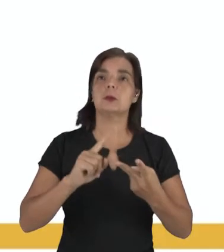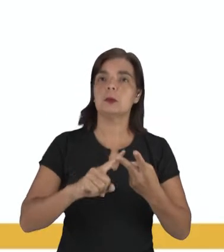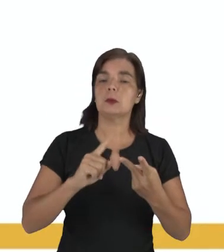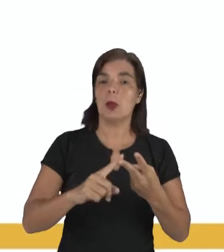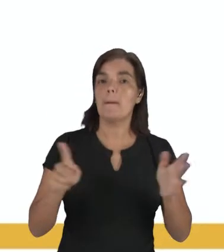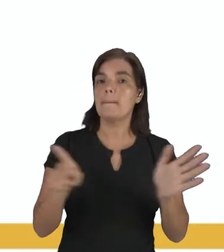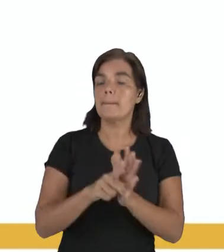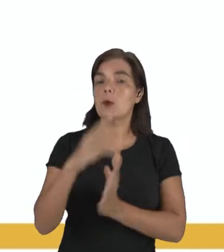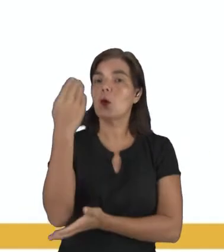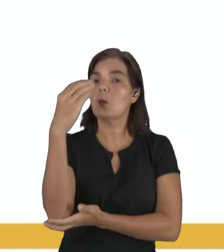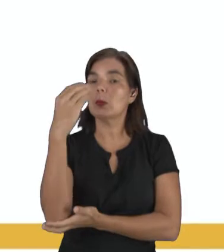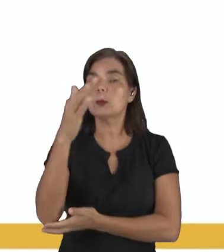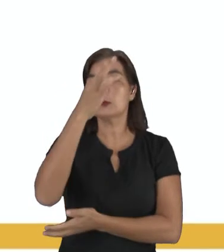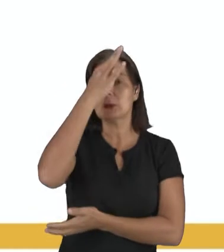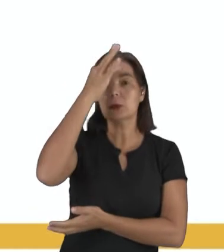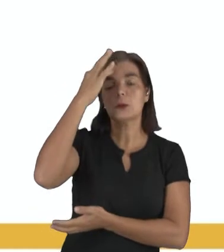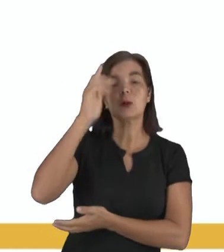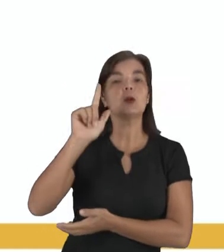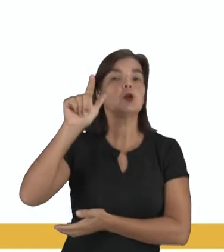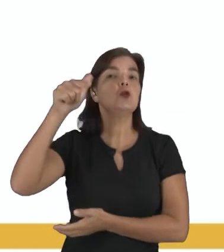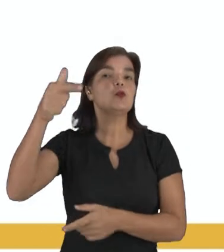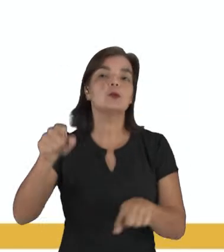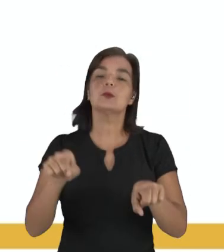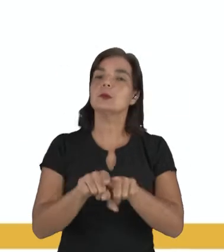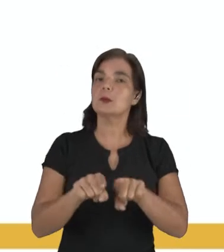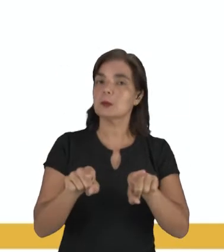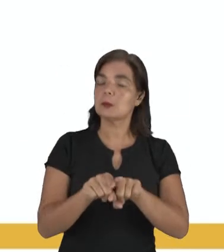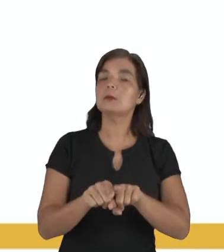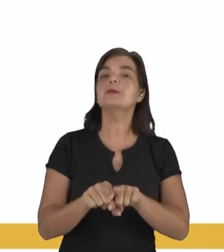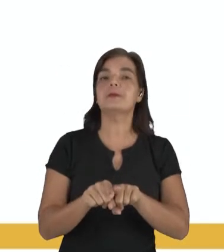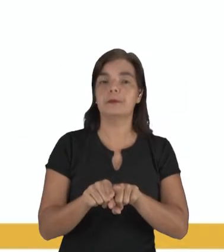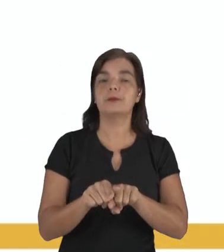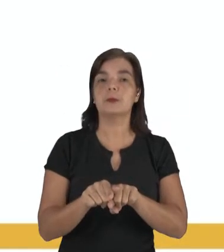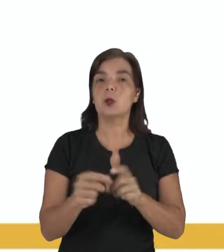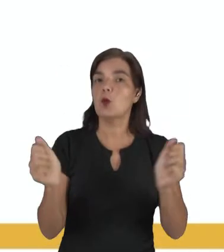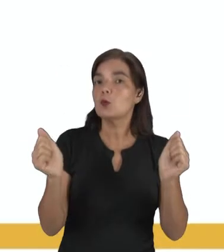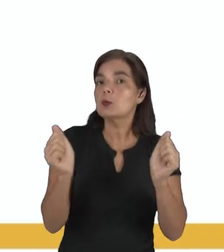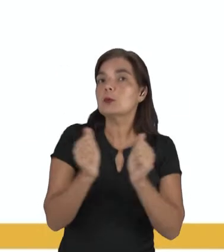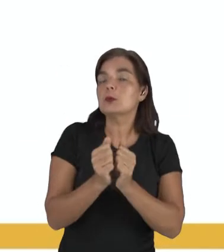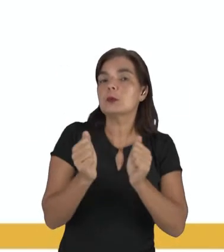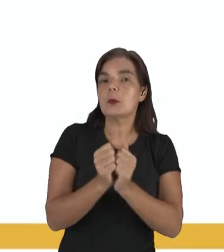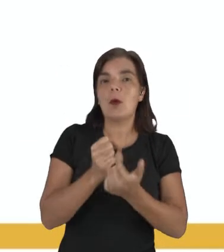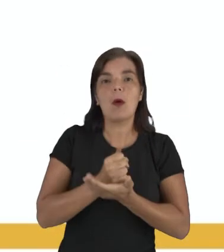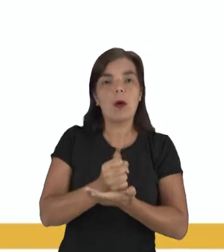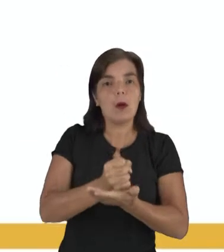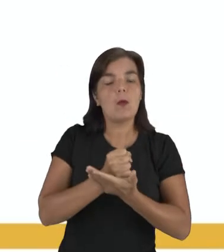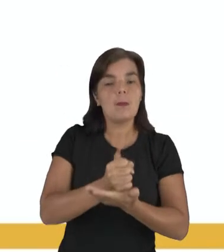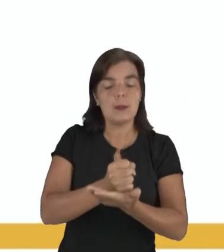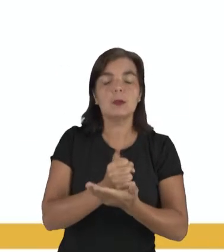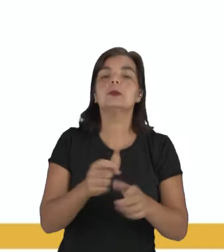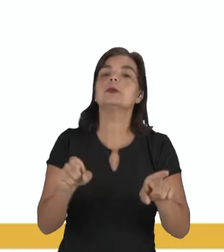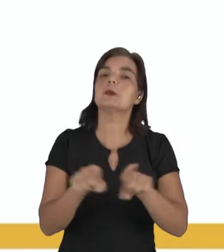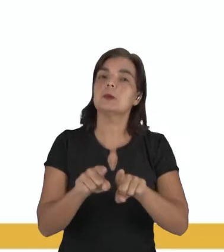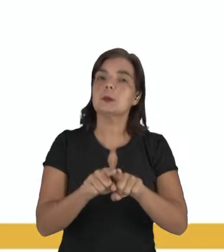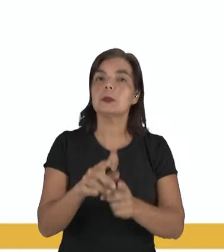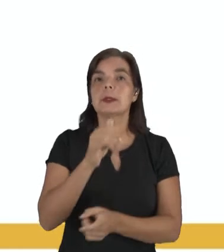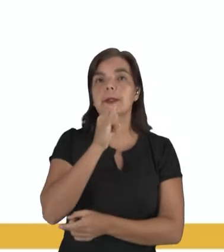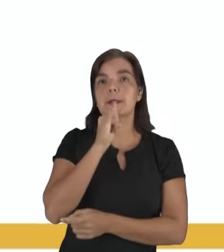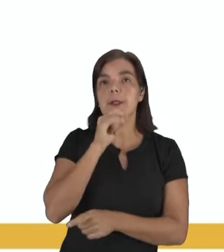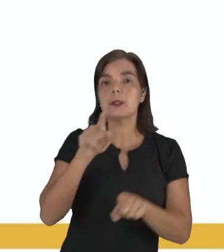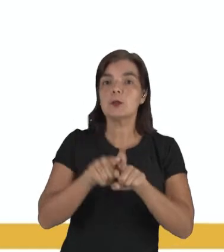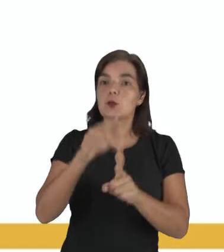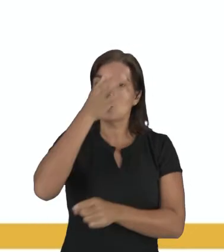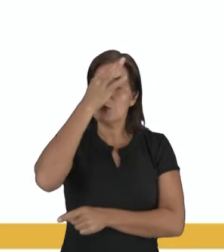a própria ciência, a filosofia e várias outras áreas ali juntas. e apoiando-se uma na outra. No caso, essa